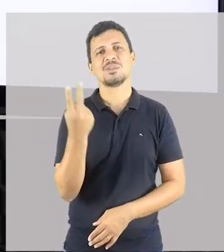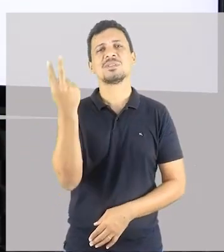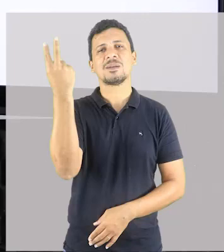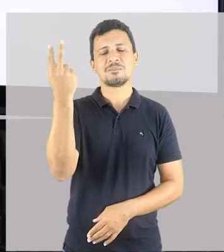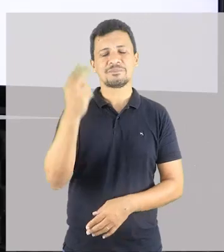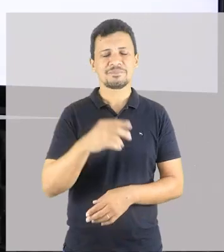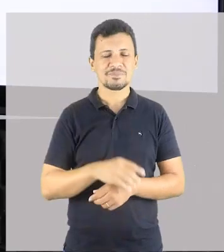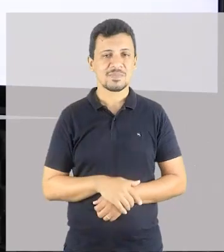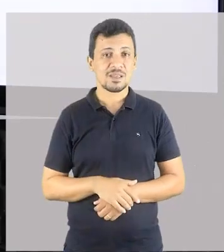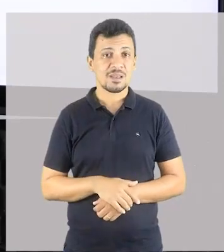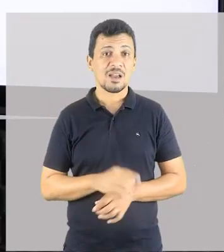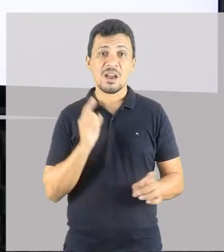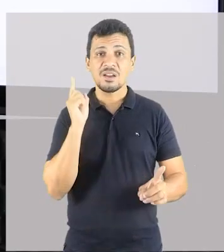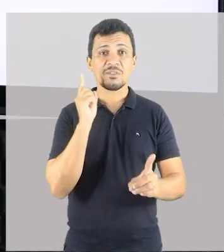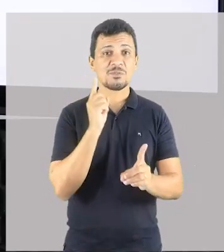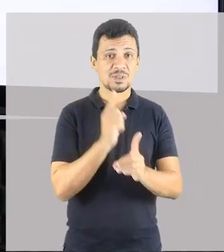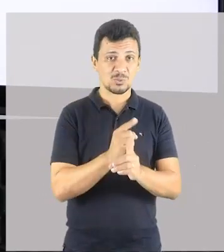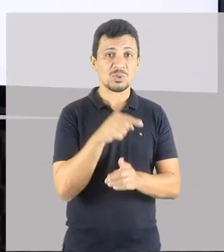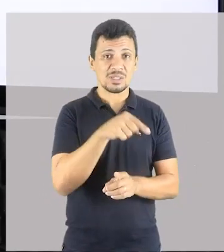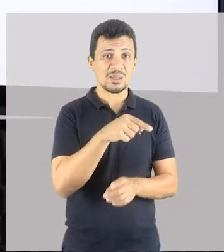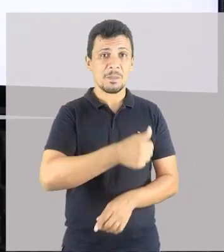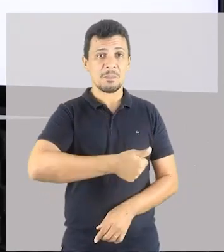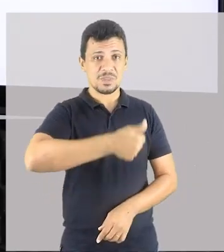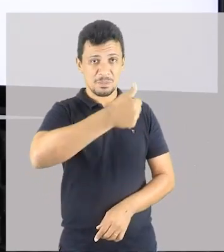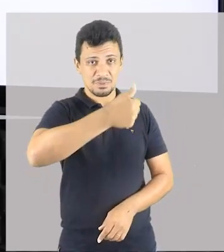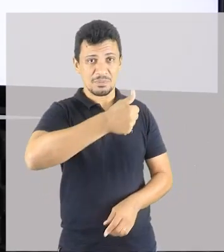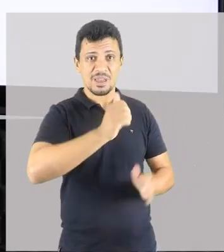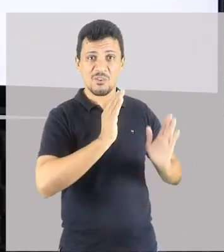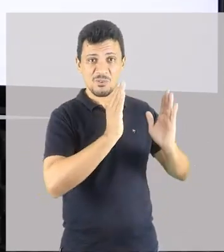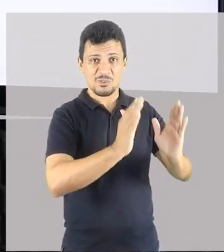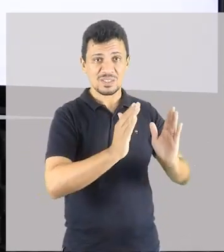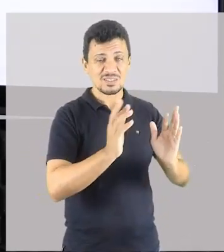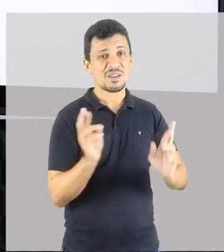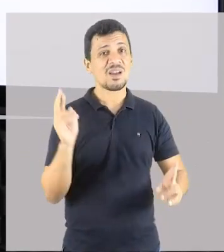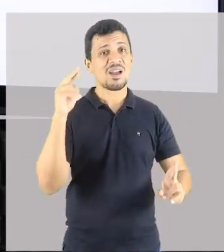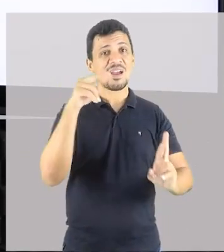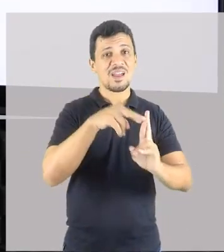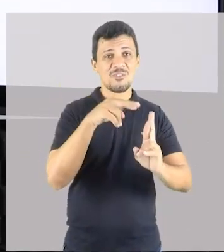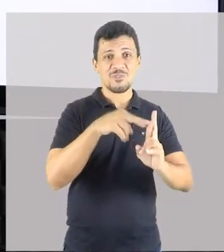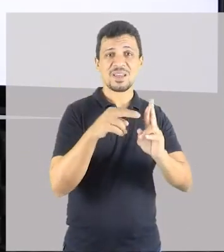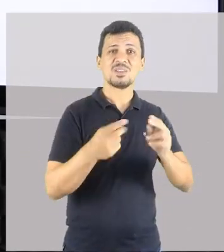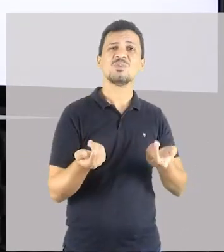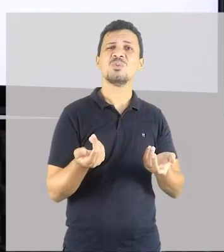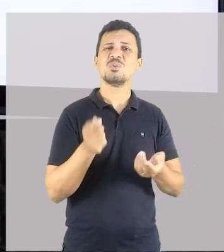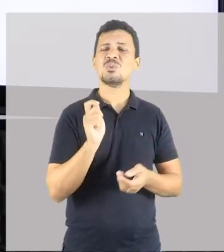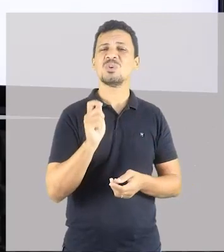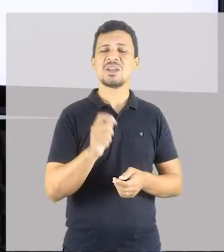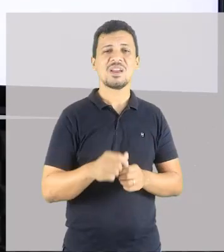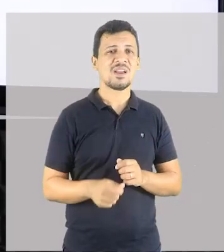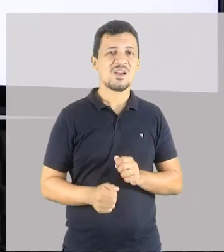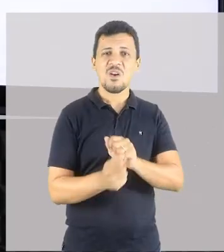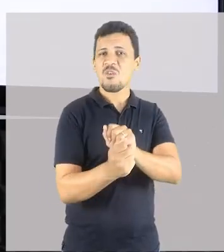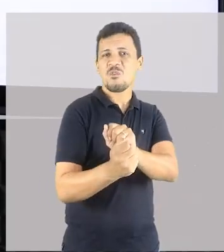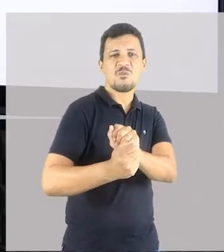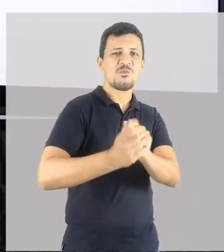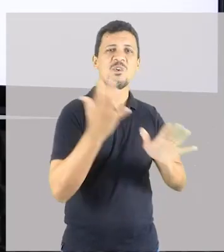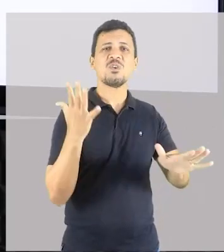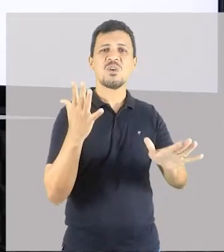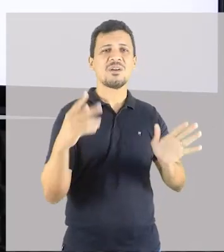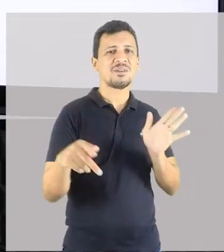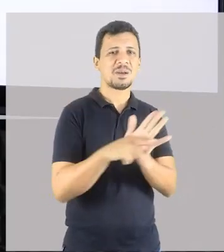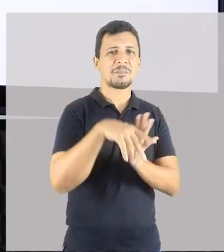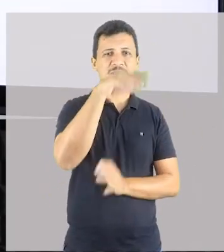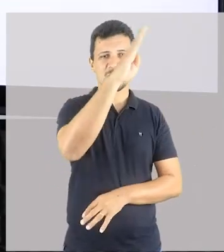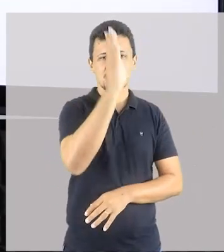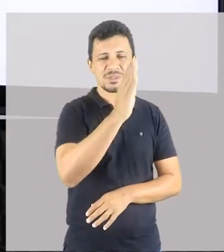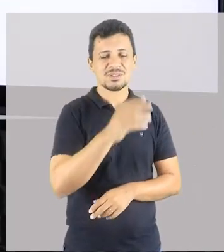vamos encontrar na primeira fase modernista muitas referências aos às figuras folclóricas.